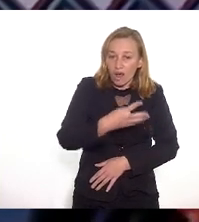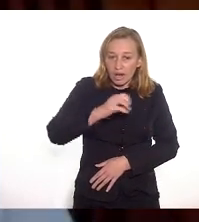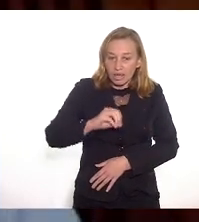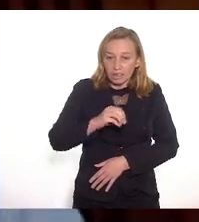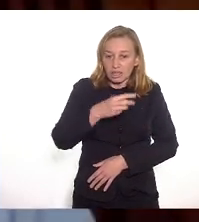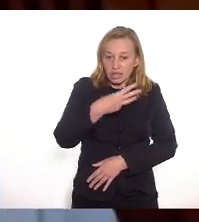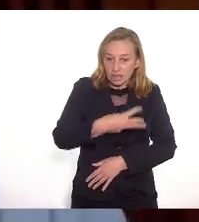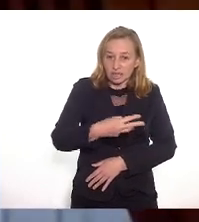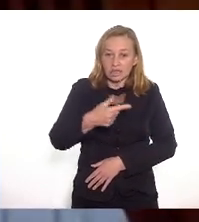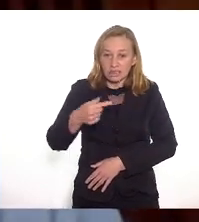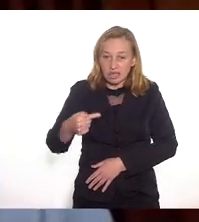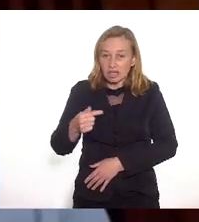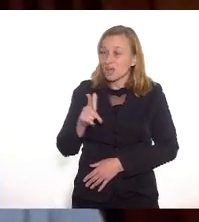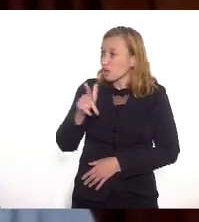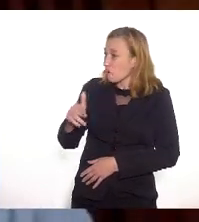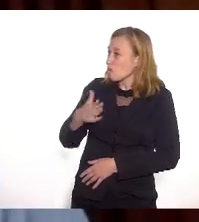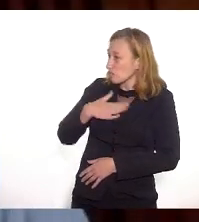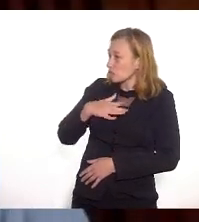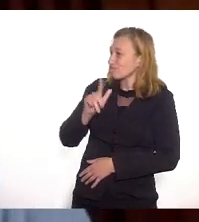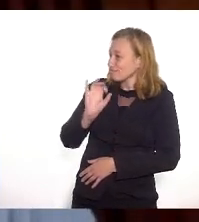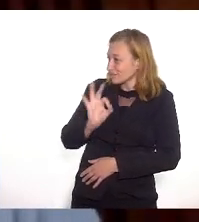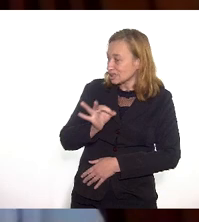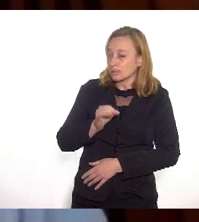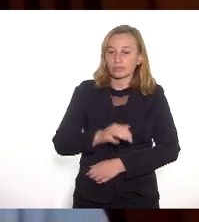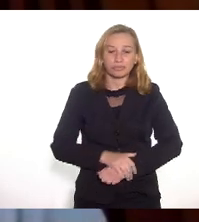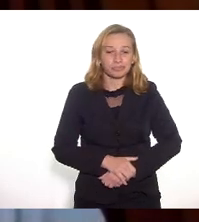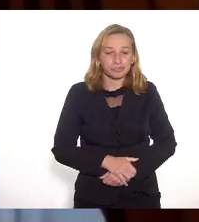meu. Exato.